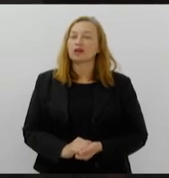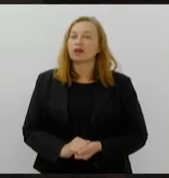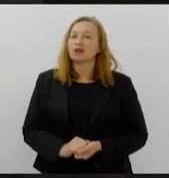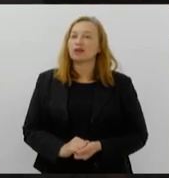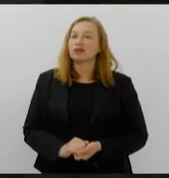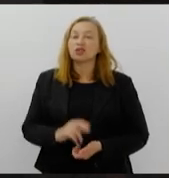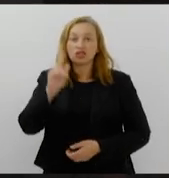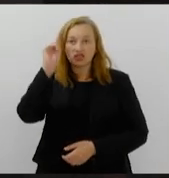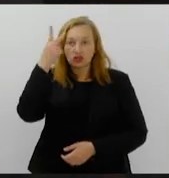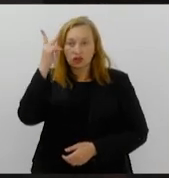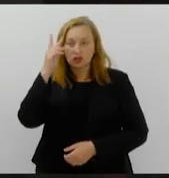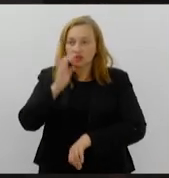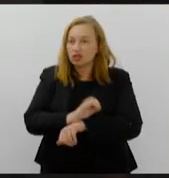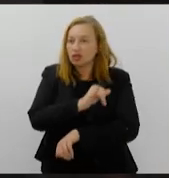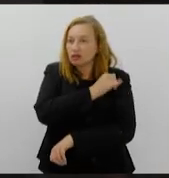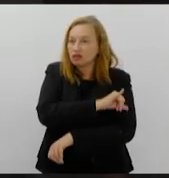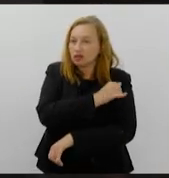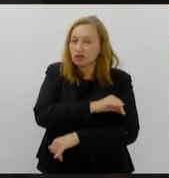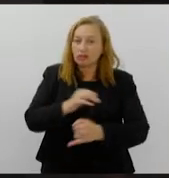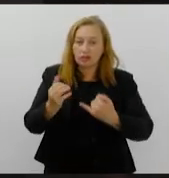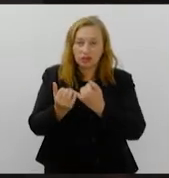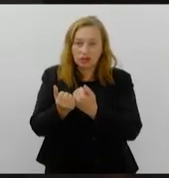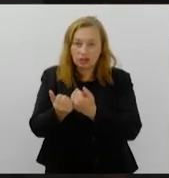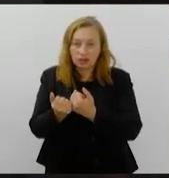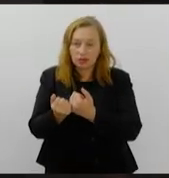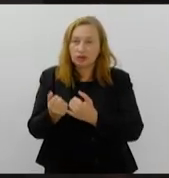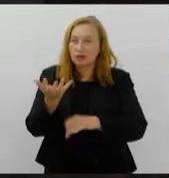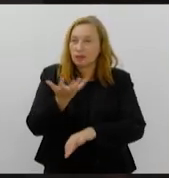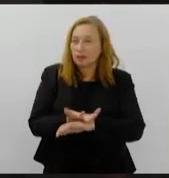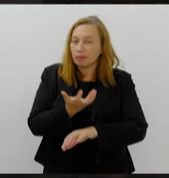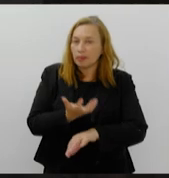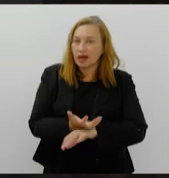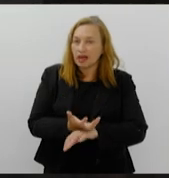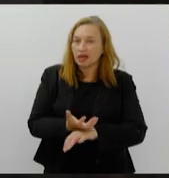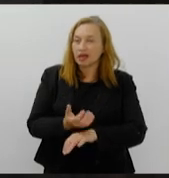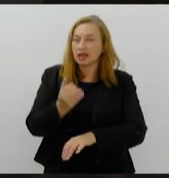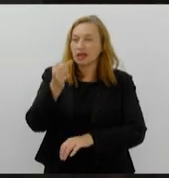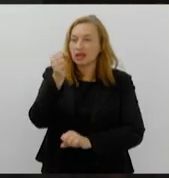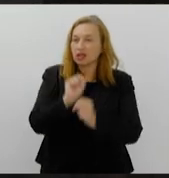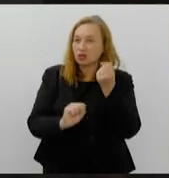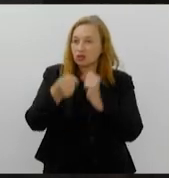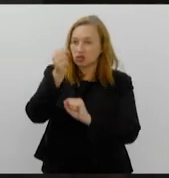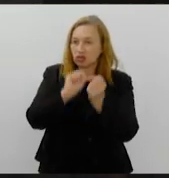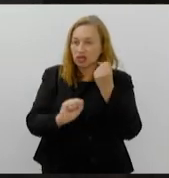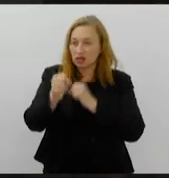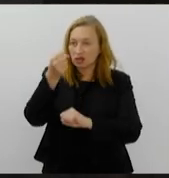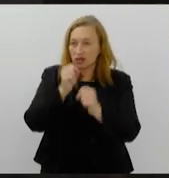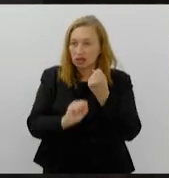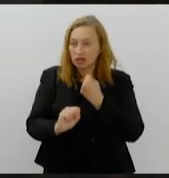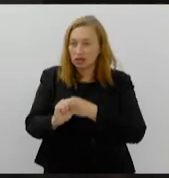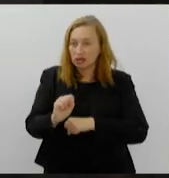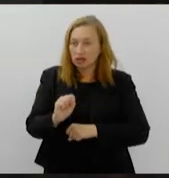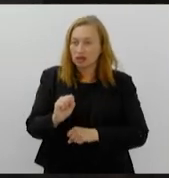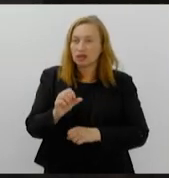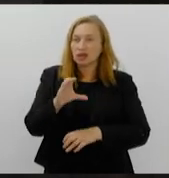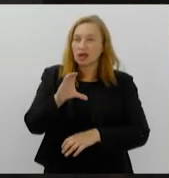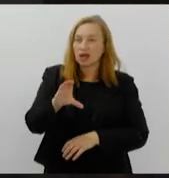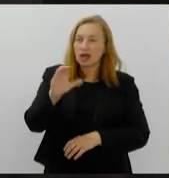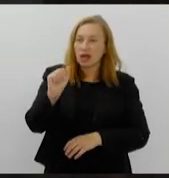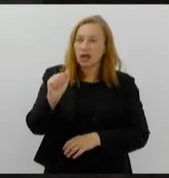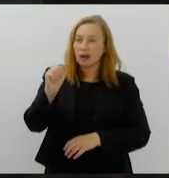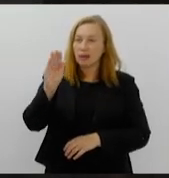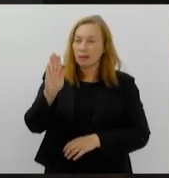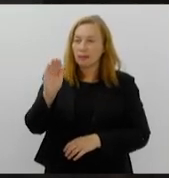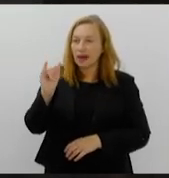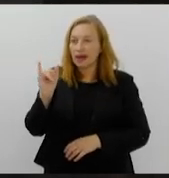interesse histórico do estado do Rio de Janeiro, o parque industrial situado na companhia usina Cambaíba e dá